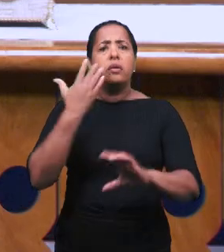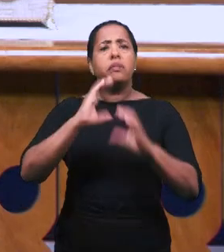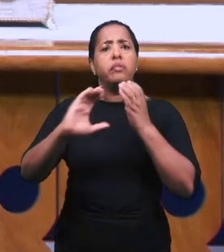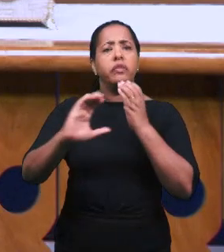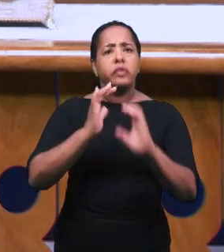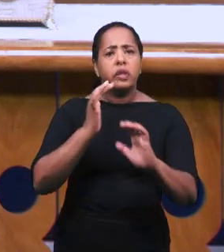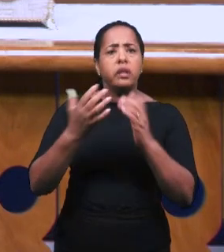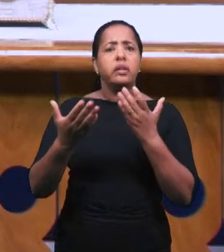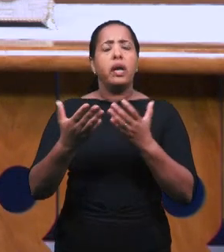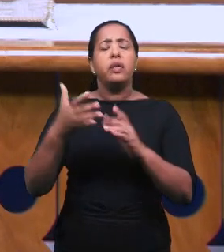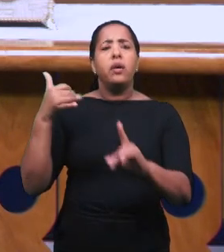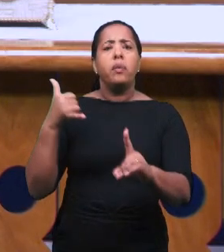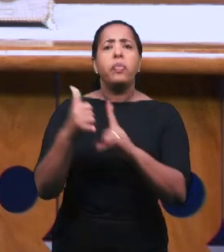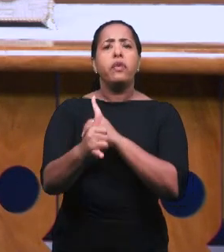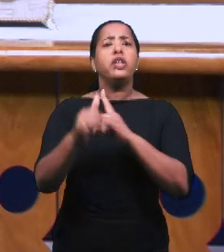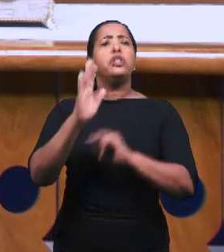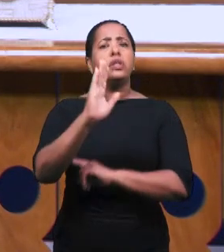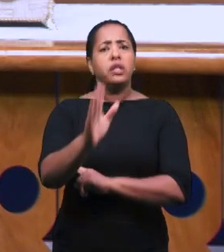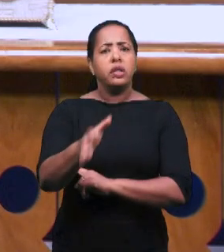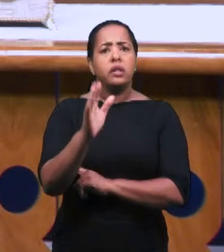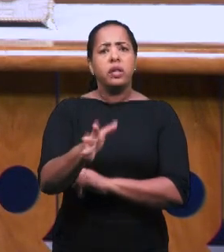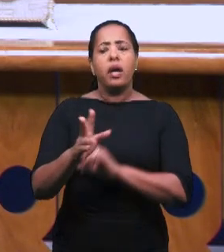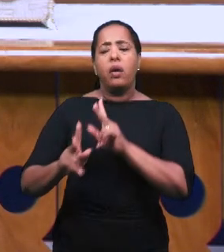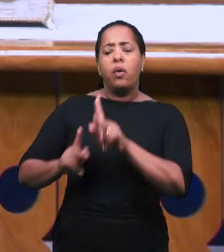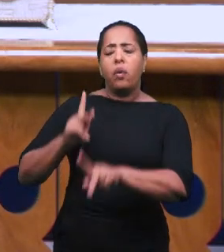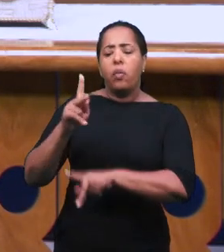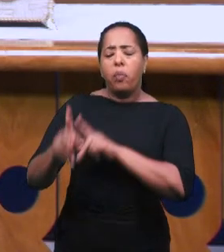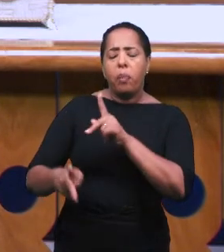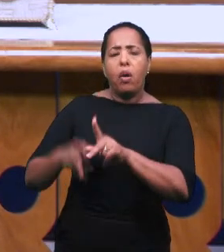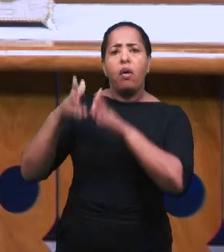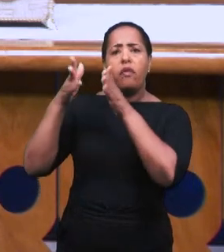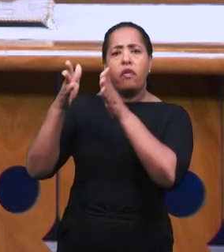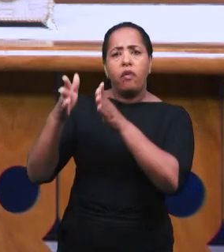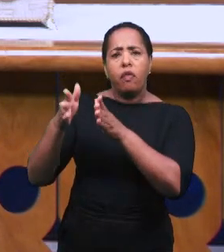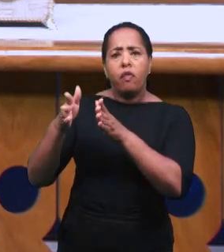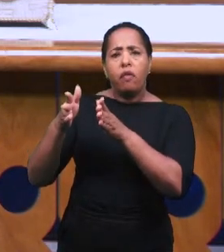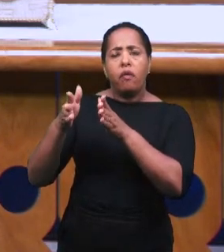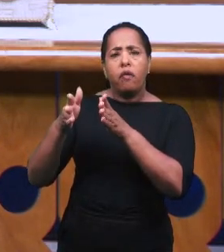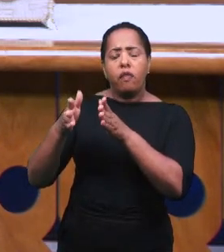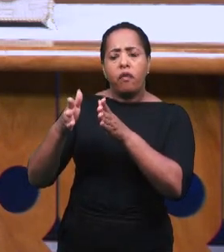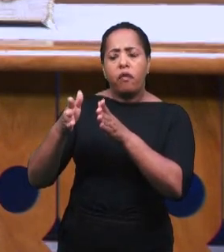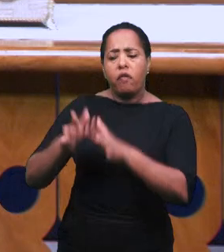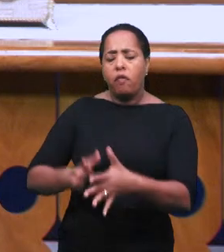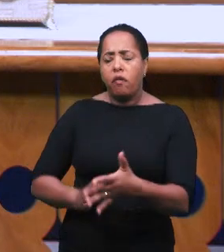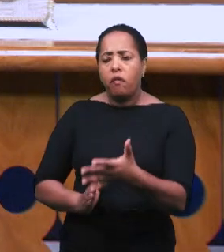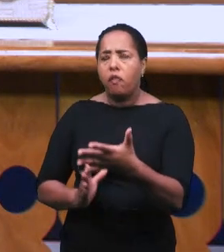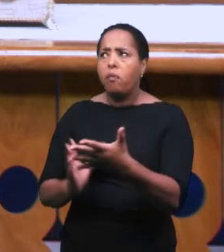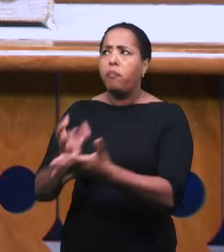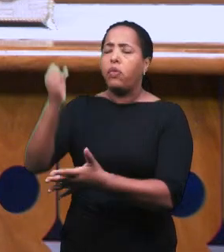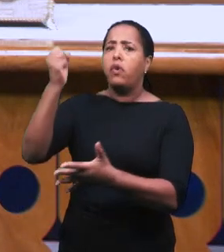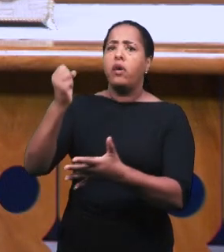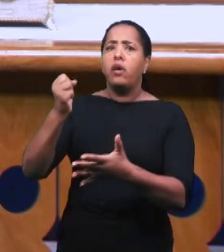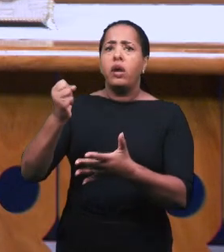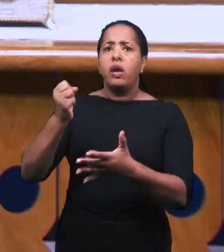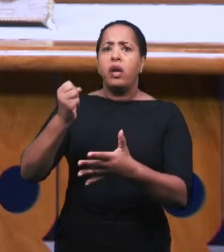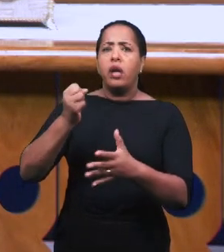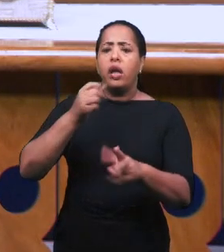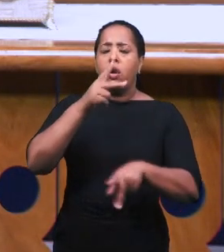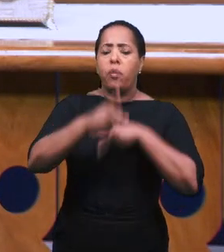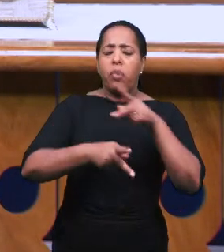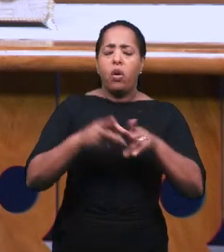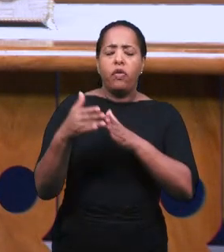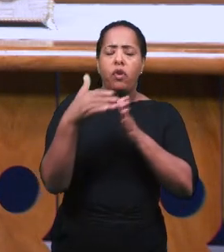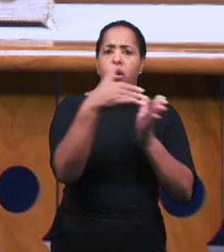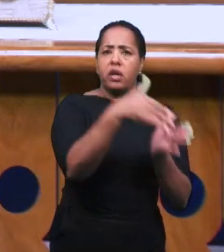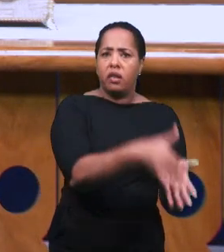Já está profetizando a igreja que nasce e a igreja que vai embora. A igreja que foi estabelecida no mundo e a